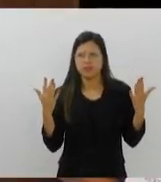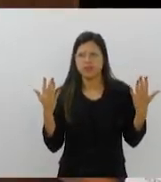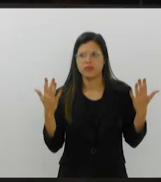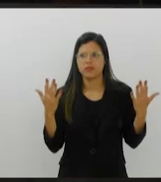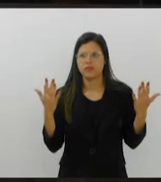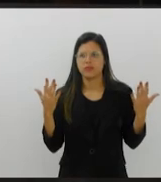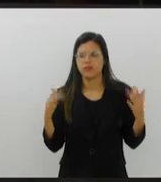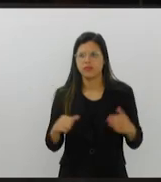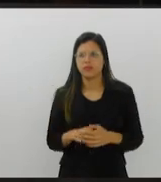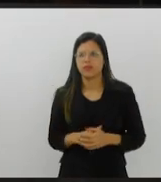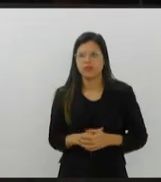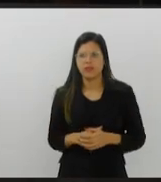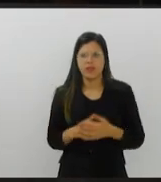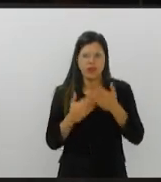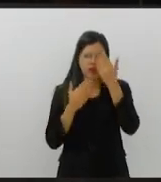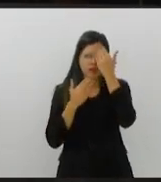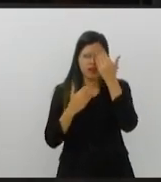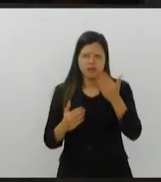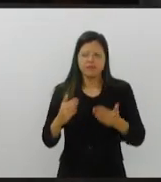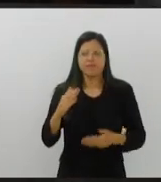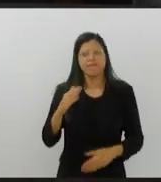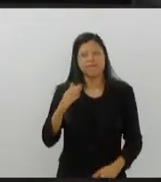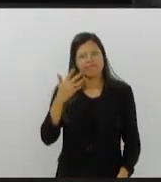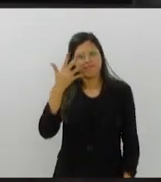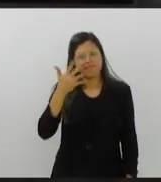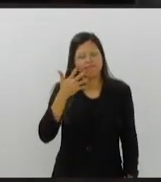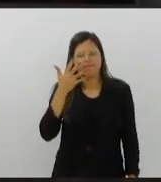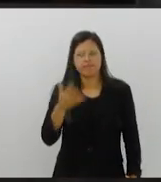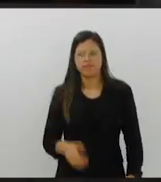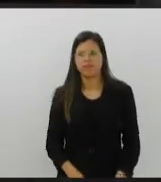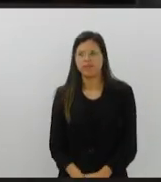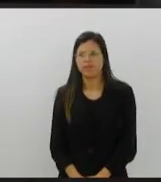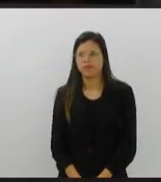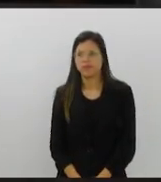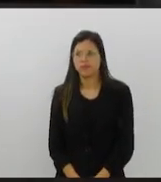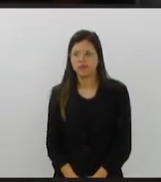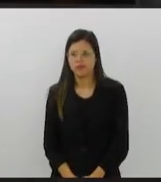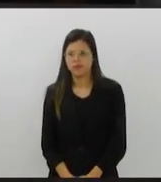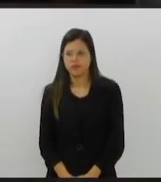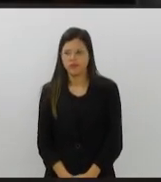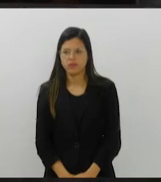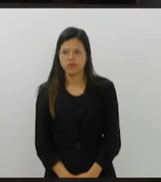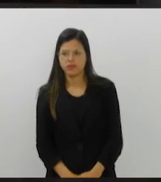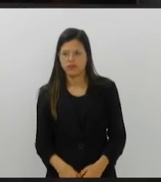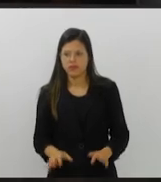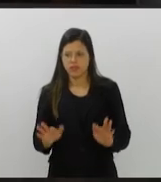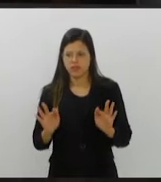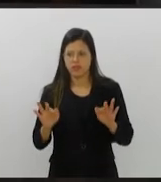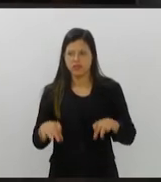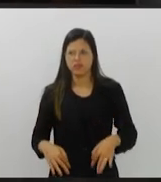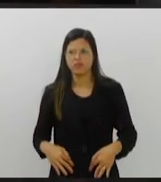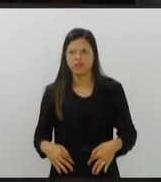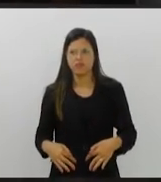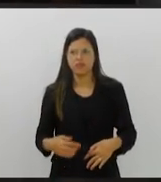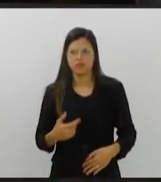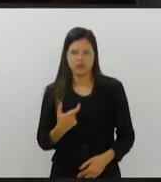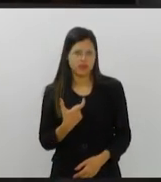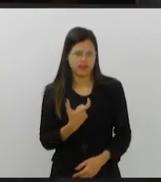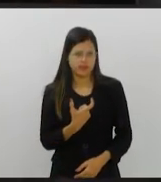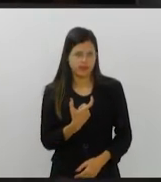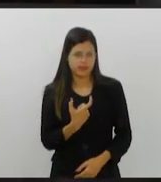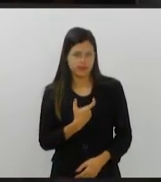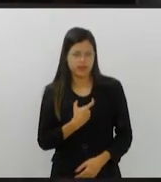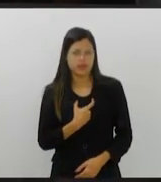Parabéns, Roberto. Obrigado pelas palavras. Encerrando o momento de solenidade, de entrega das medalhas